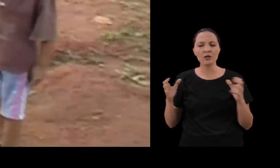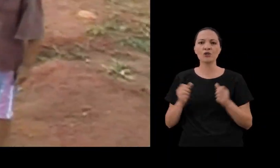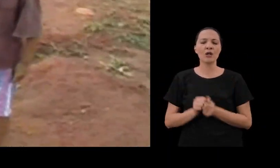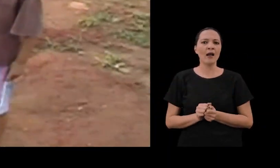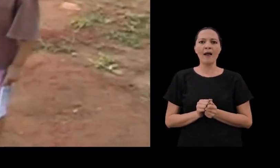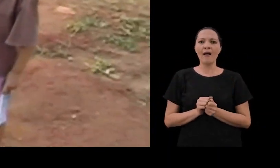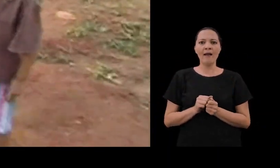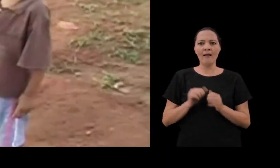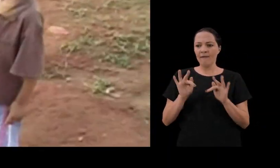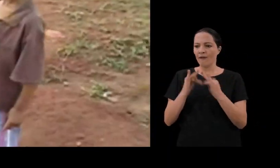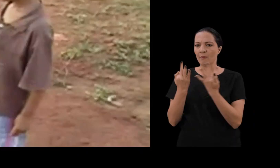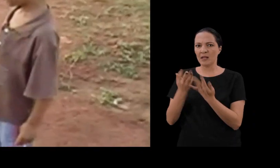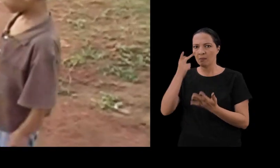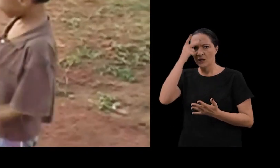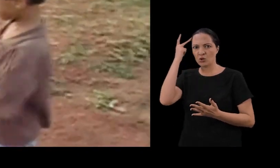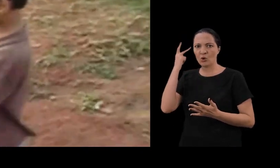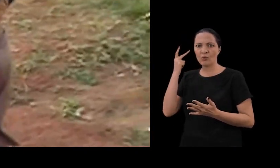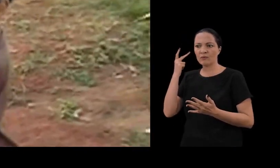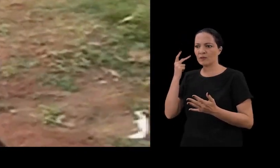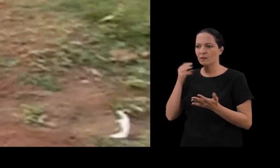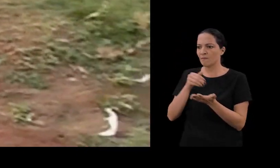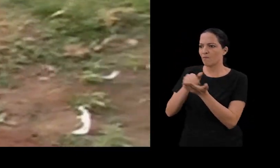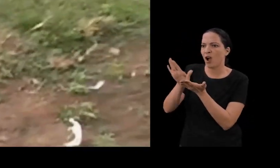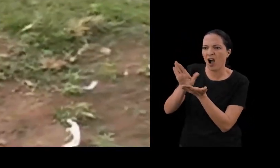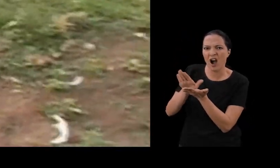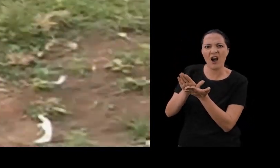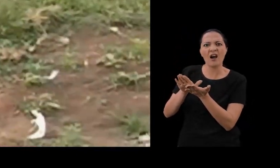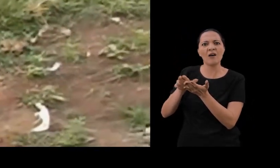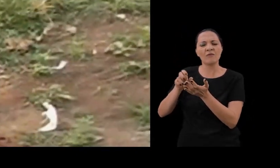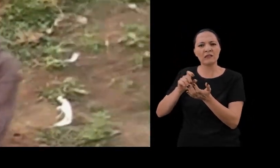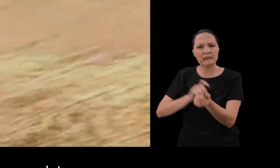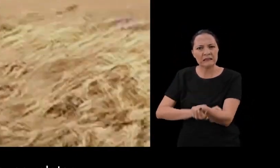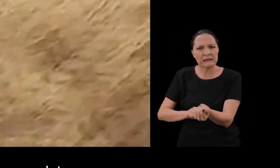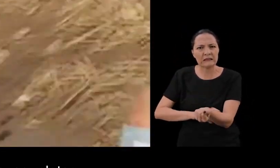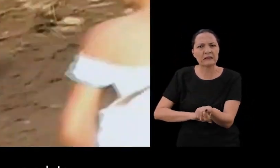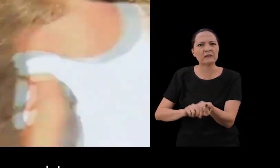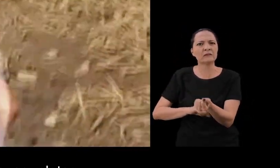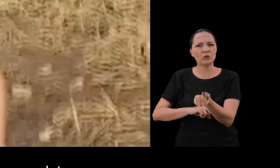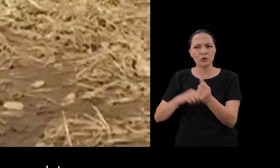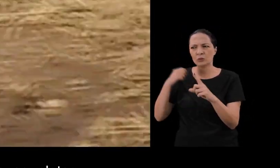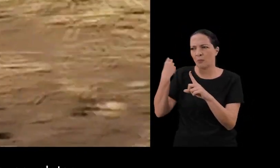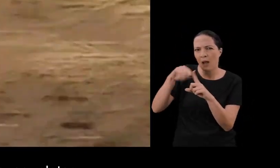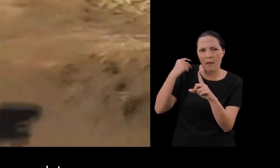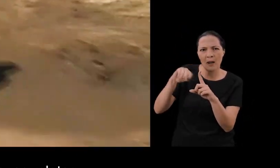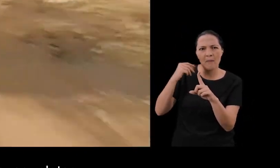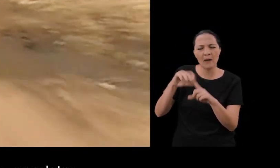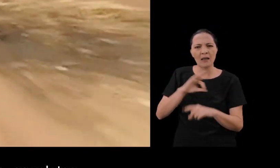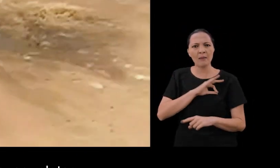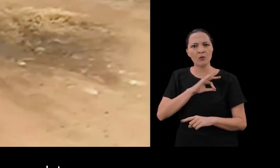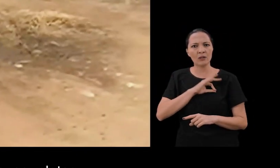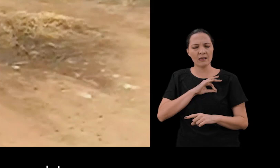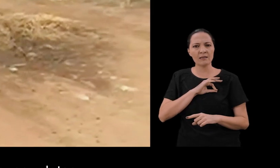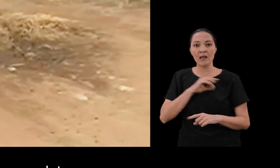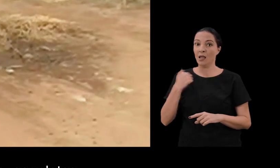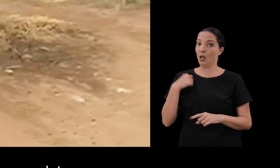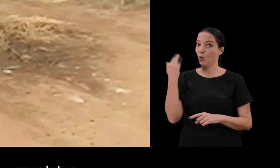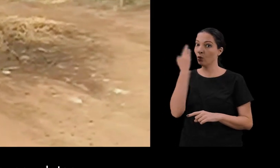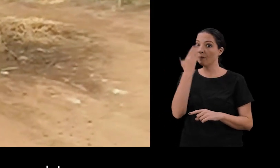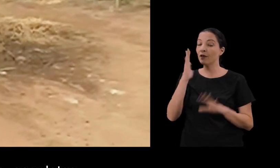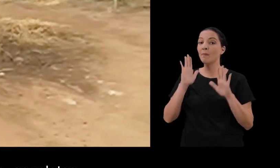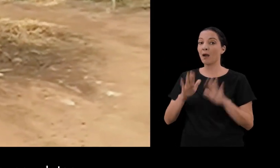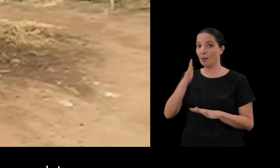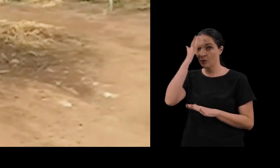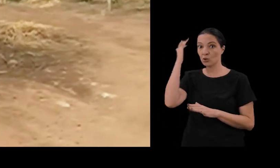com truculência e assim, eu não cheguei a presenciar, mas a gente viu as histórias, os relatos, tanto que tinha